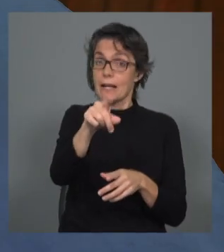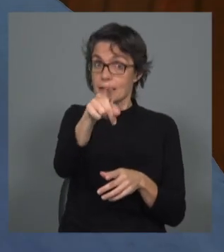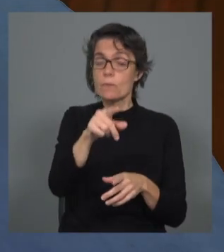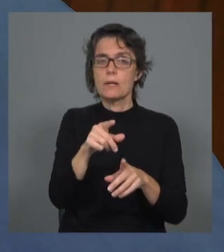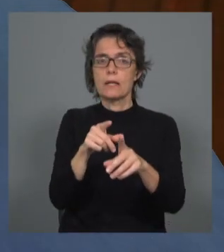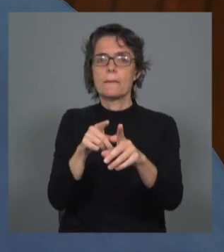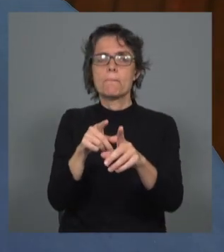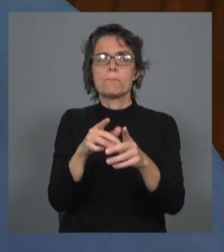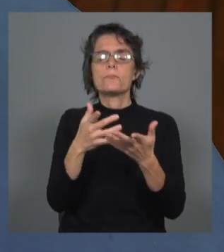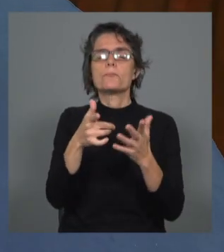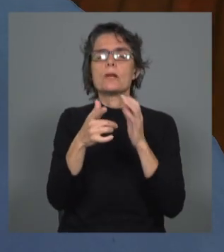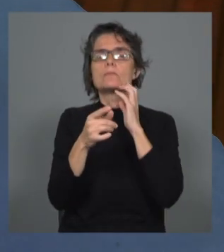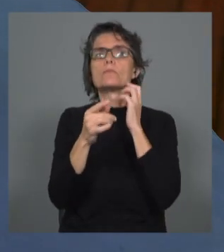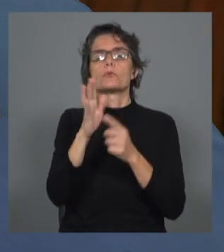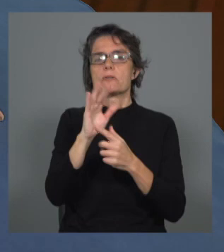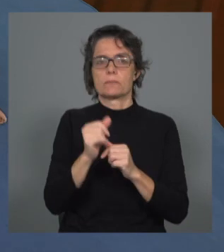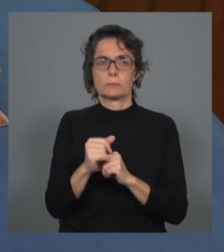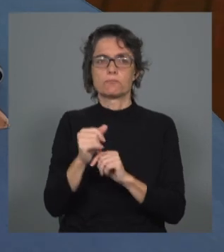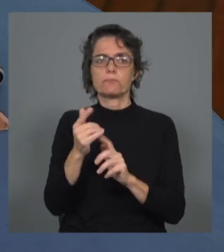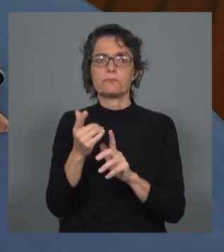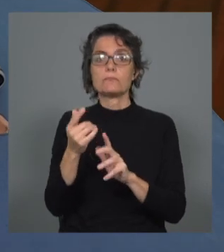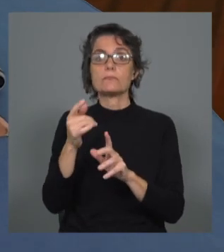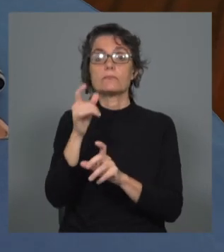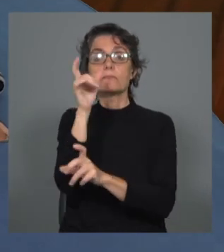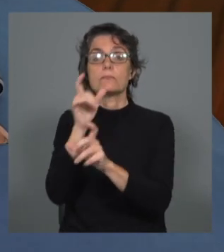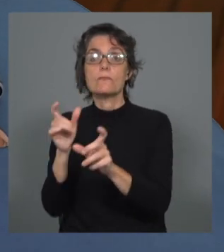da diáspora, ou seja, a imigração,